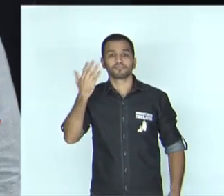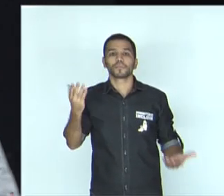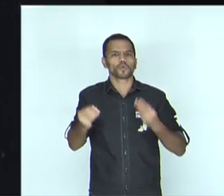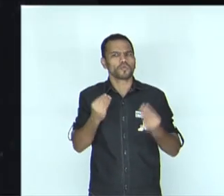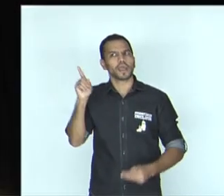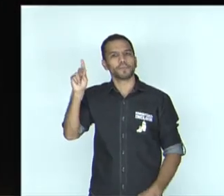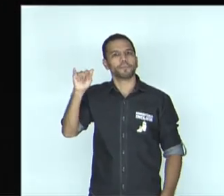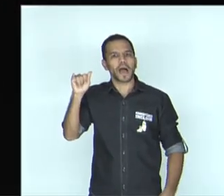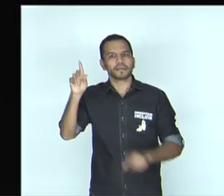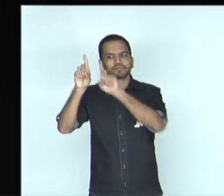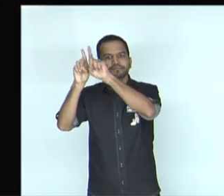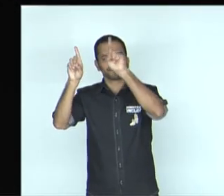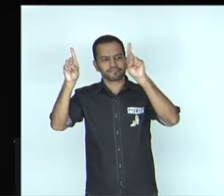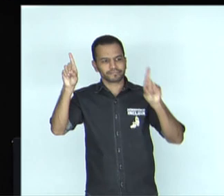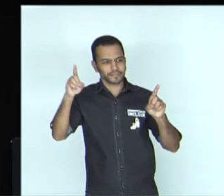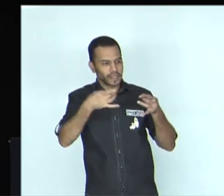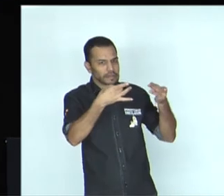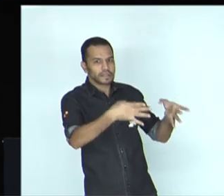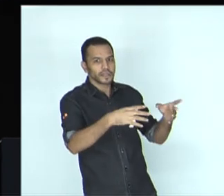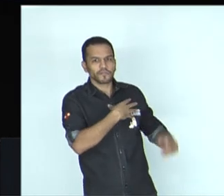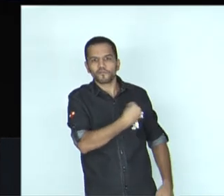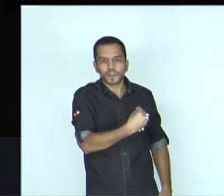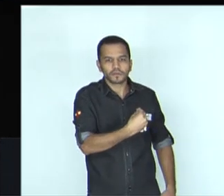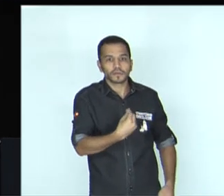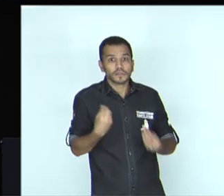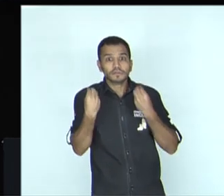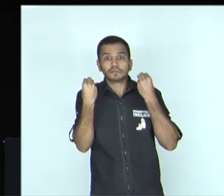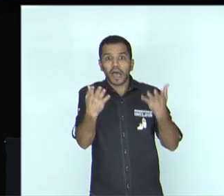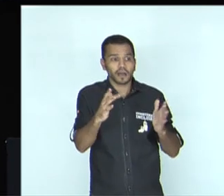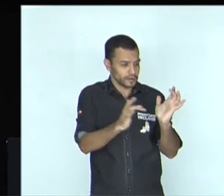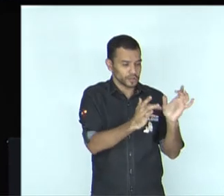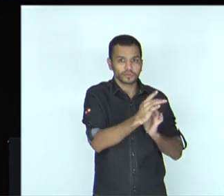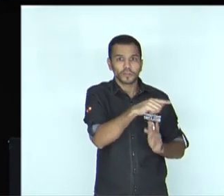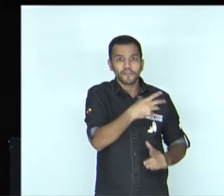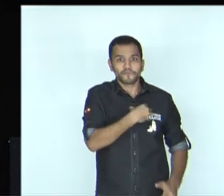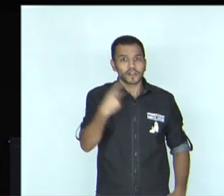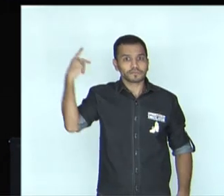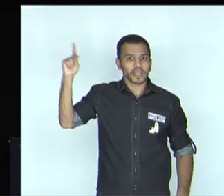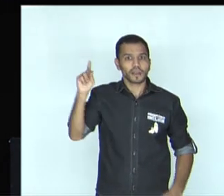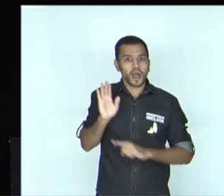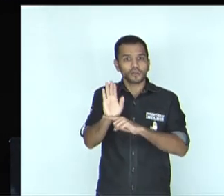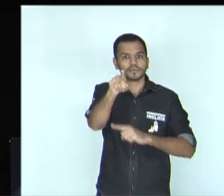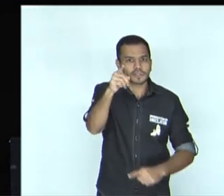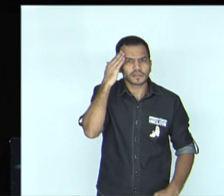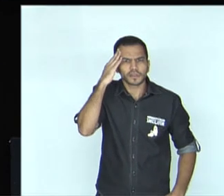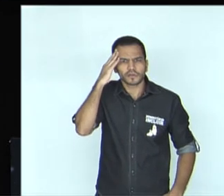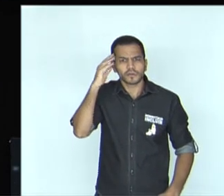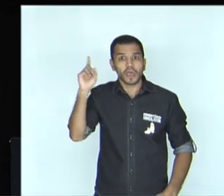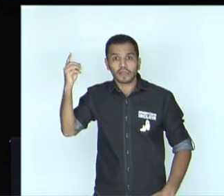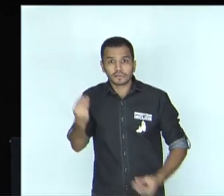eterna, como é que você vai desconfiar que ele não vai te dar comida? Você vai desconfiar que ele não vai te dar